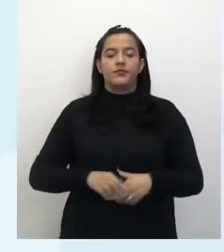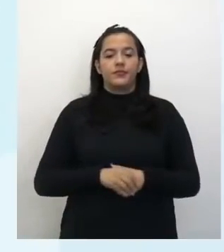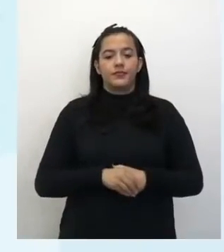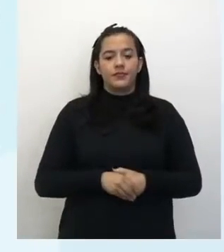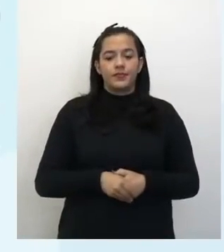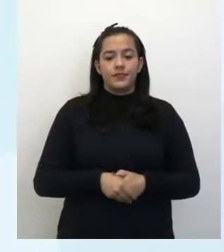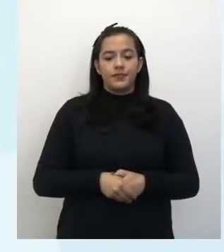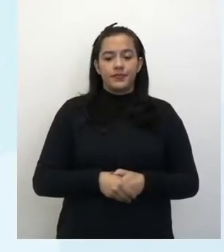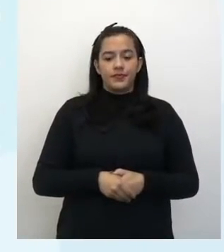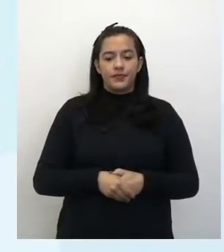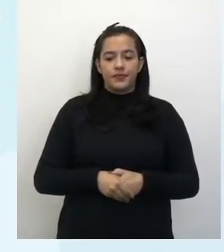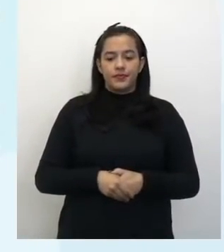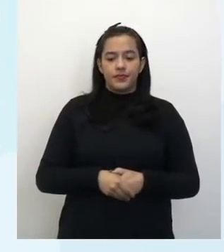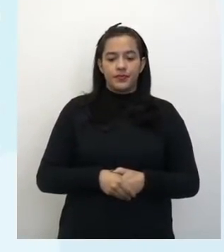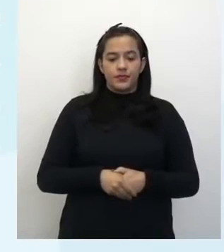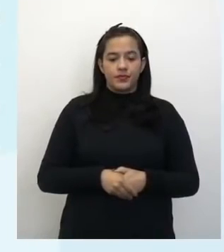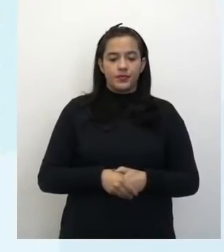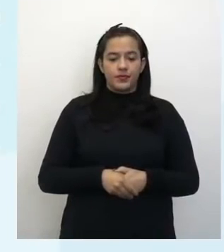metro. Então, olha só.